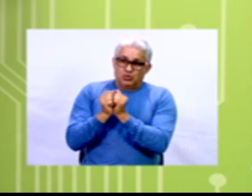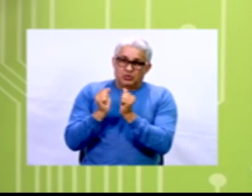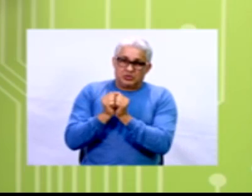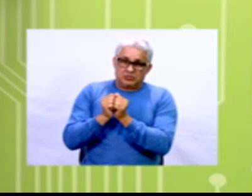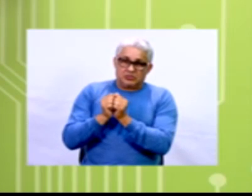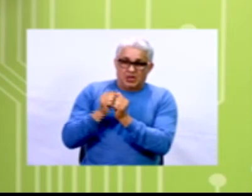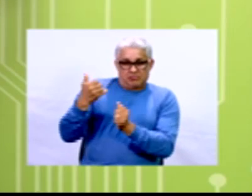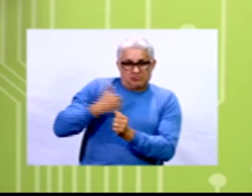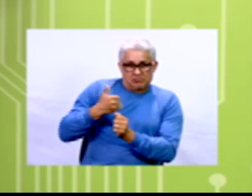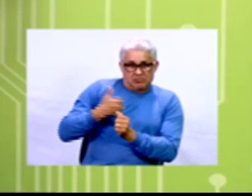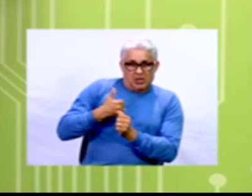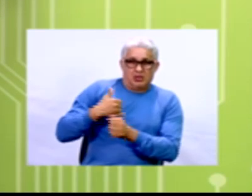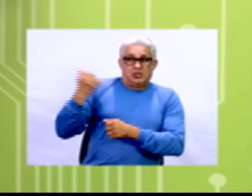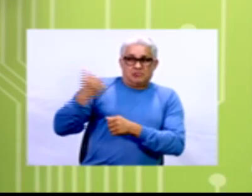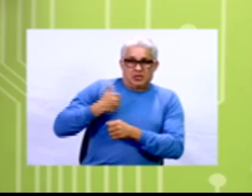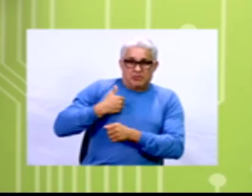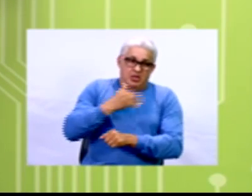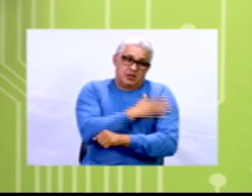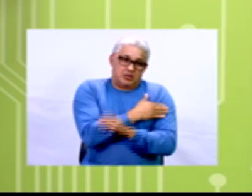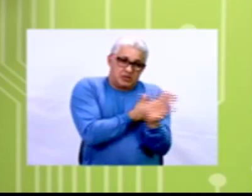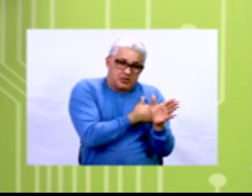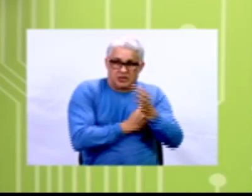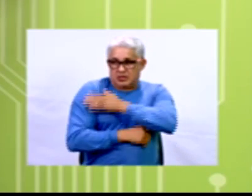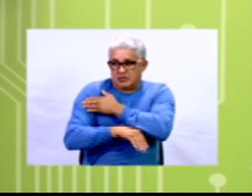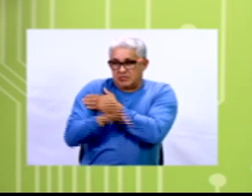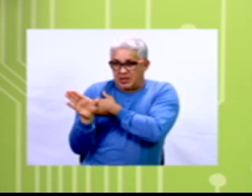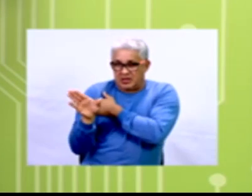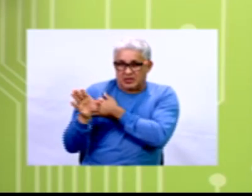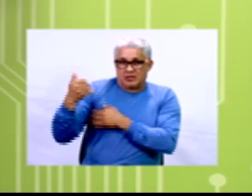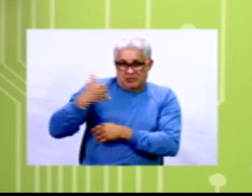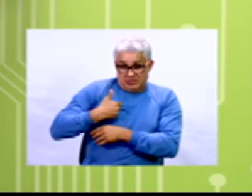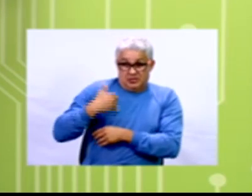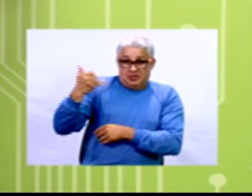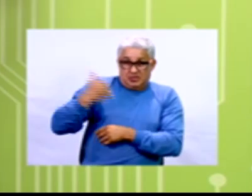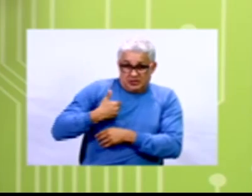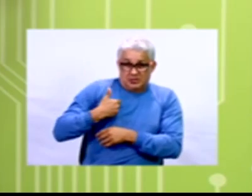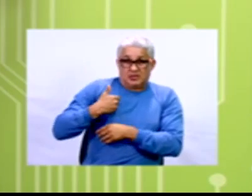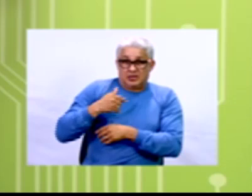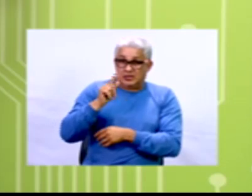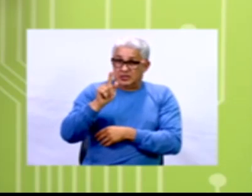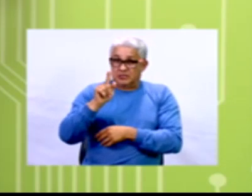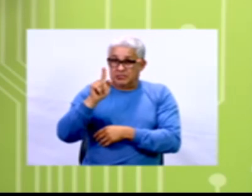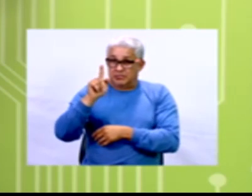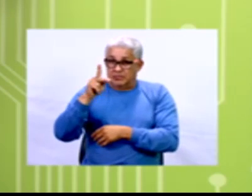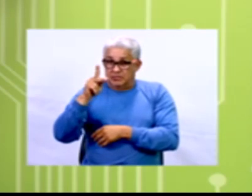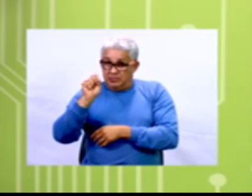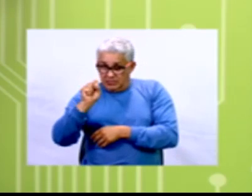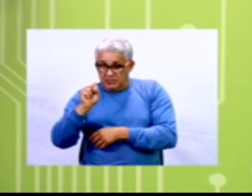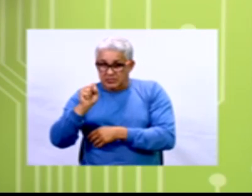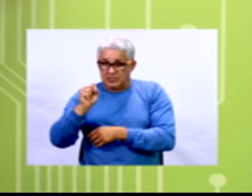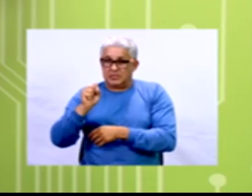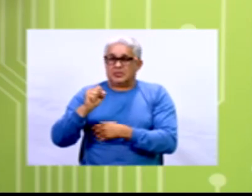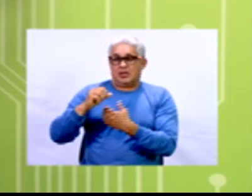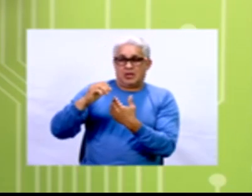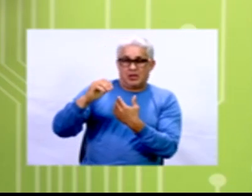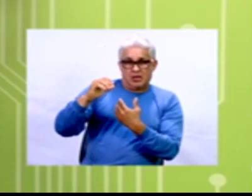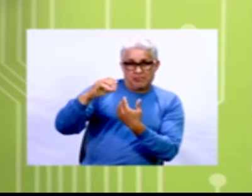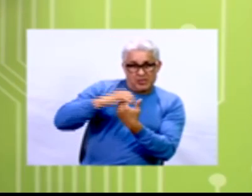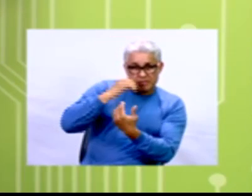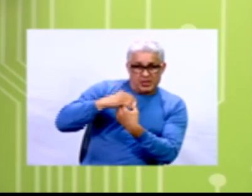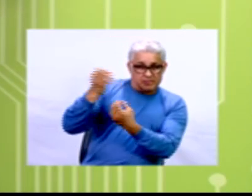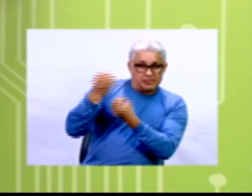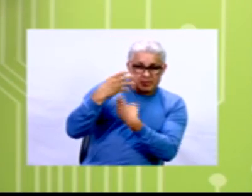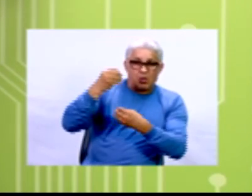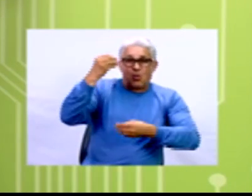falando, vira à esquerda, vira à direita, né? Então, ele vai te orientando no decorrer do caminho. Então,